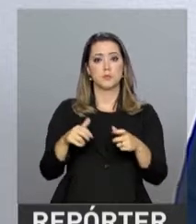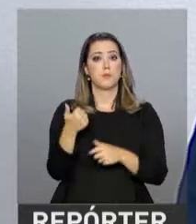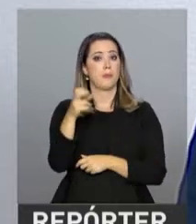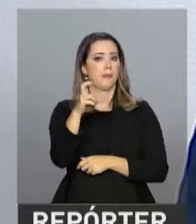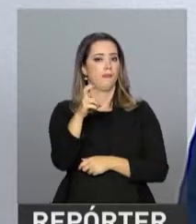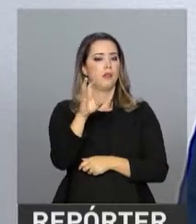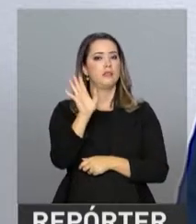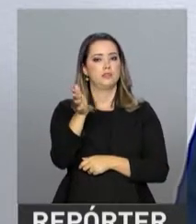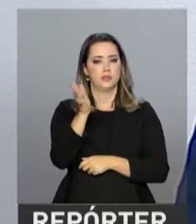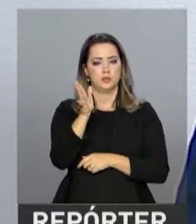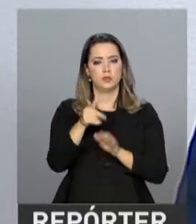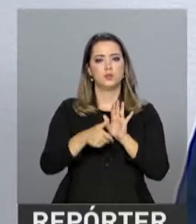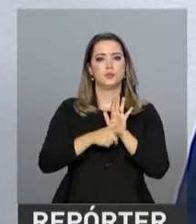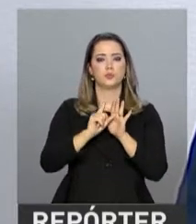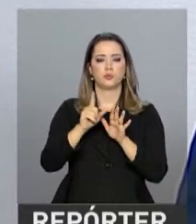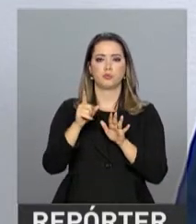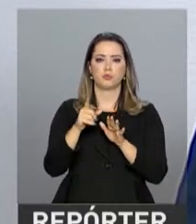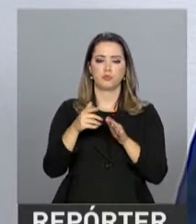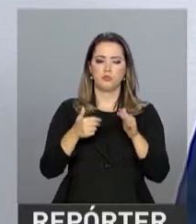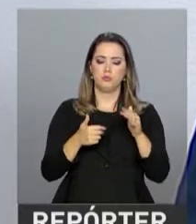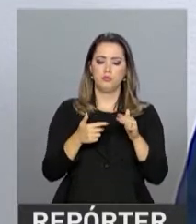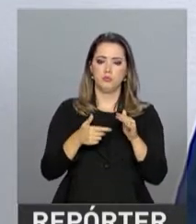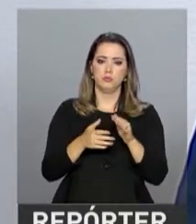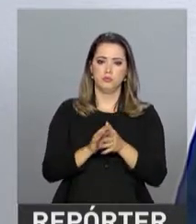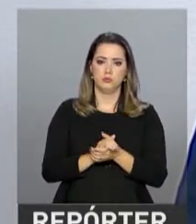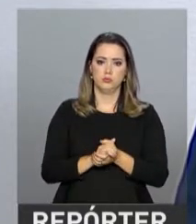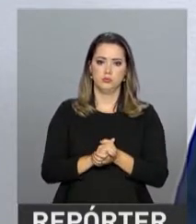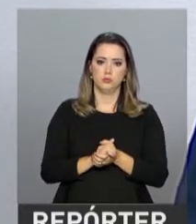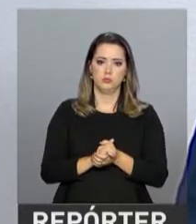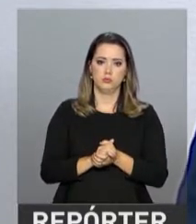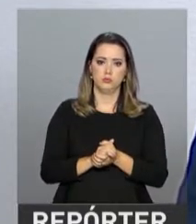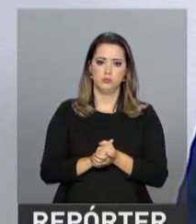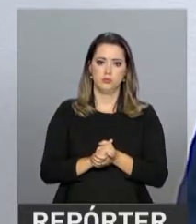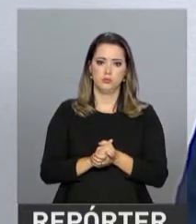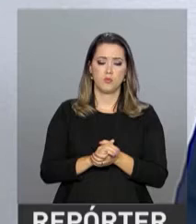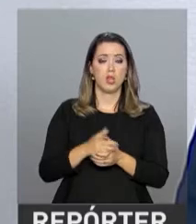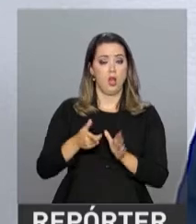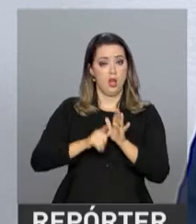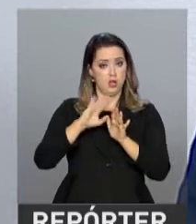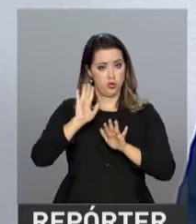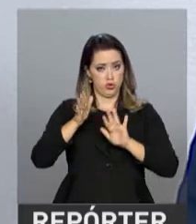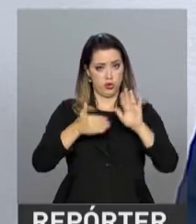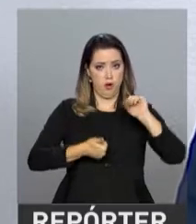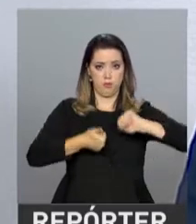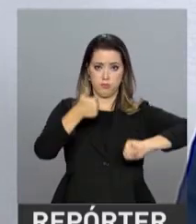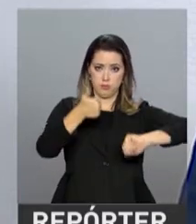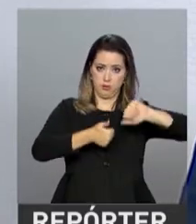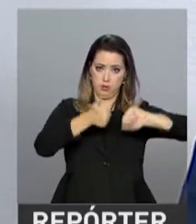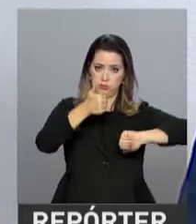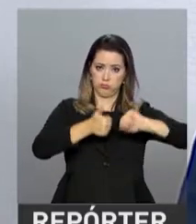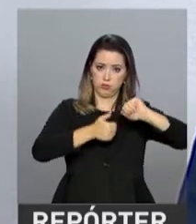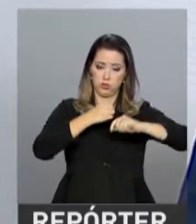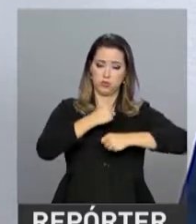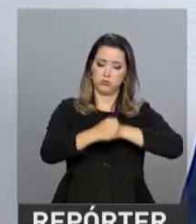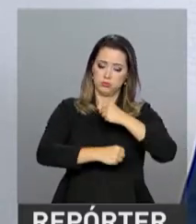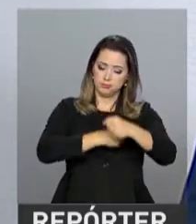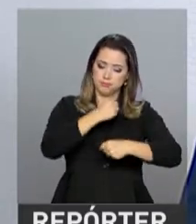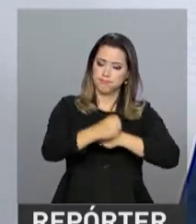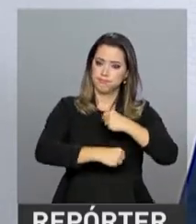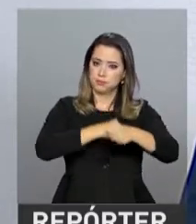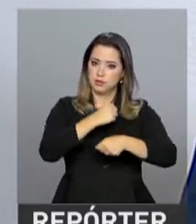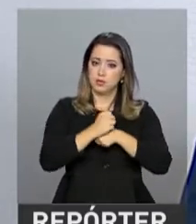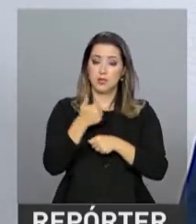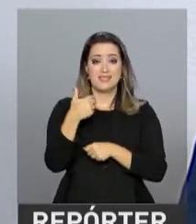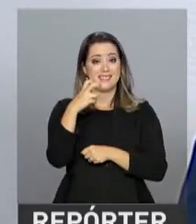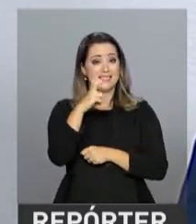que já vem também sendo avaliados há anos desses